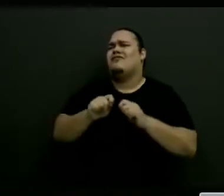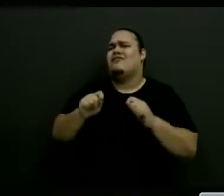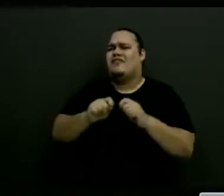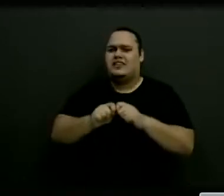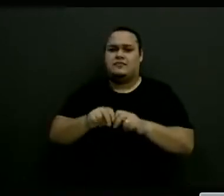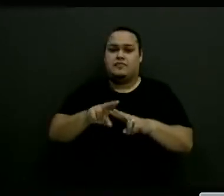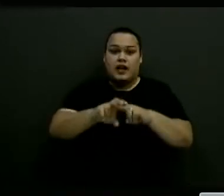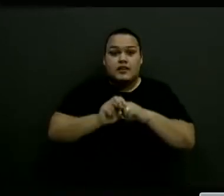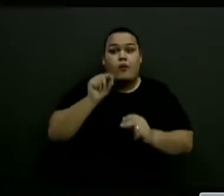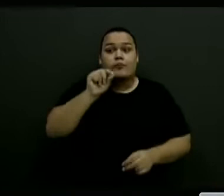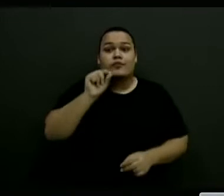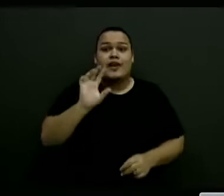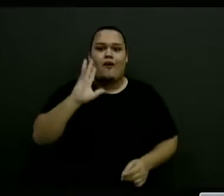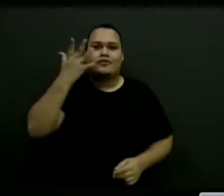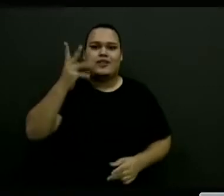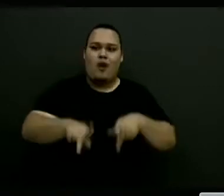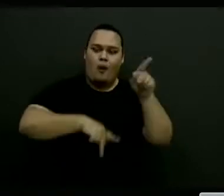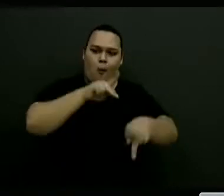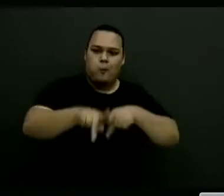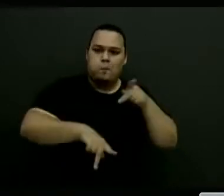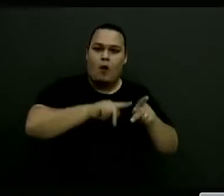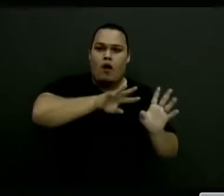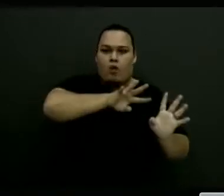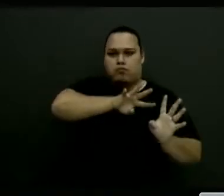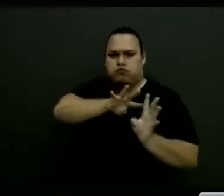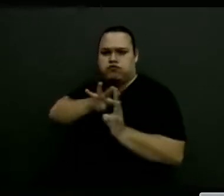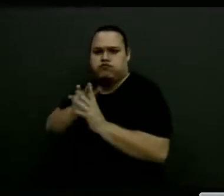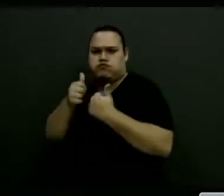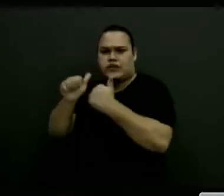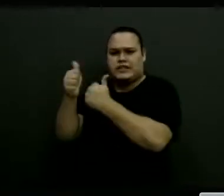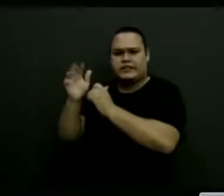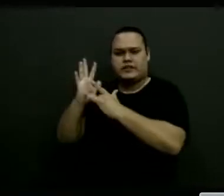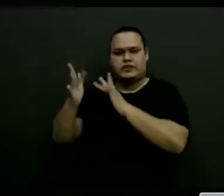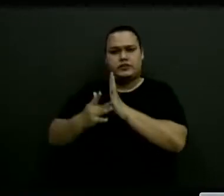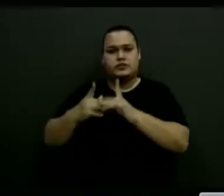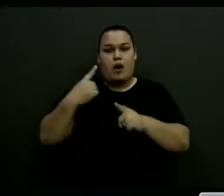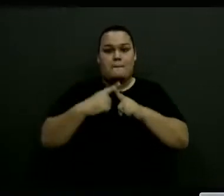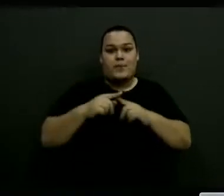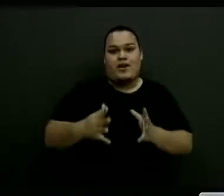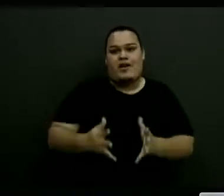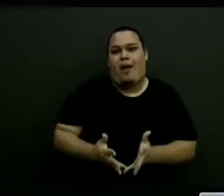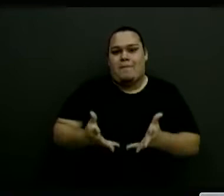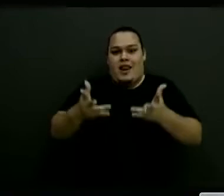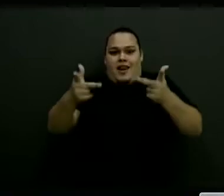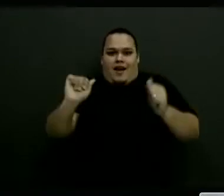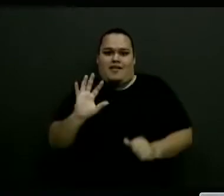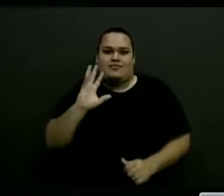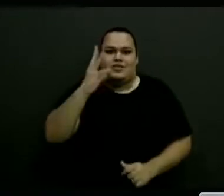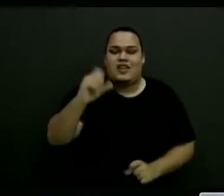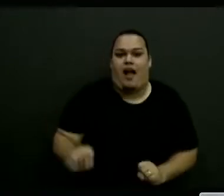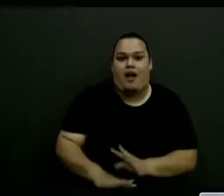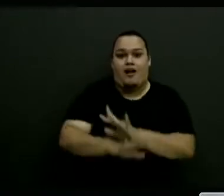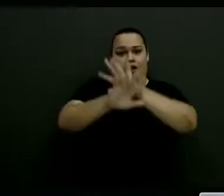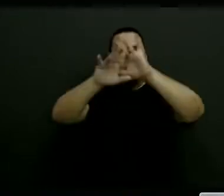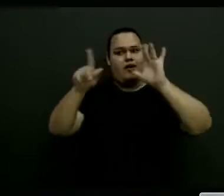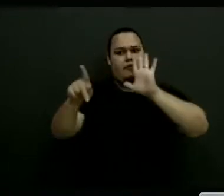Jesus. Agora entendemos por que dos milagres, das manifestações,